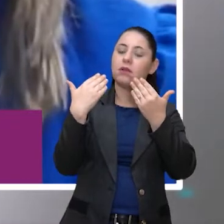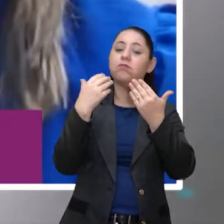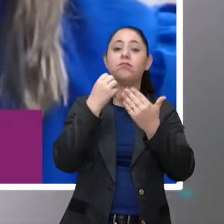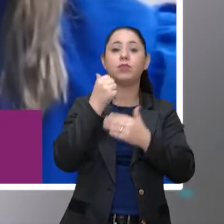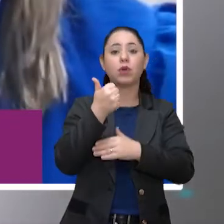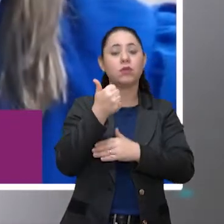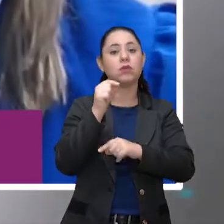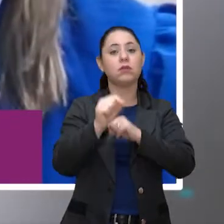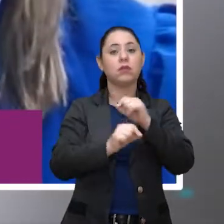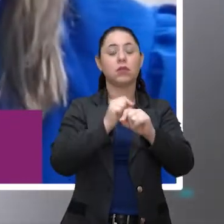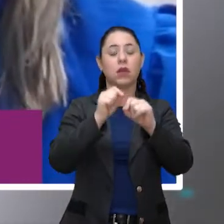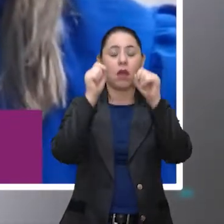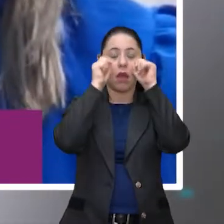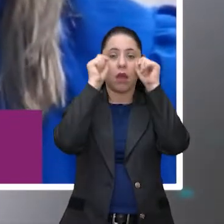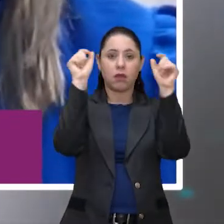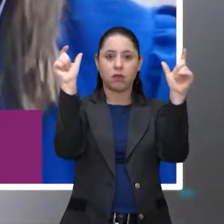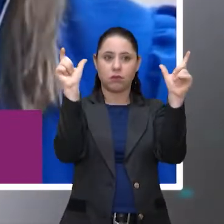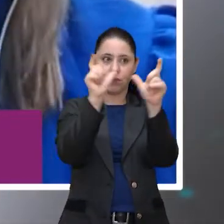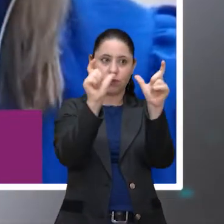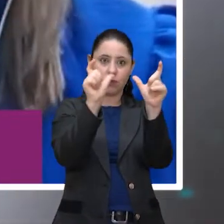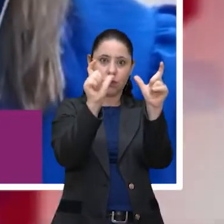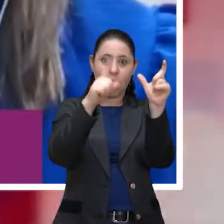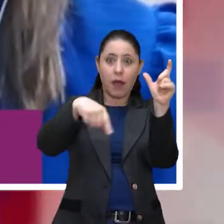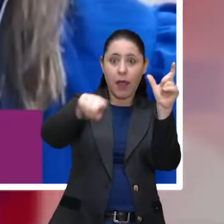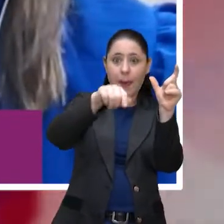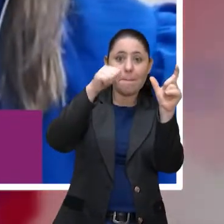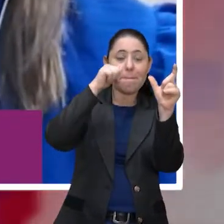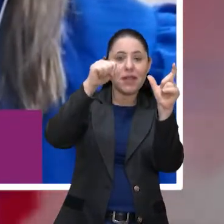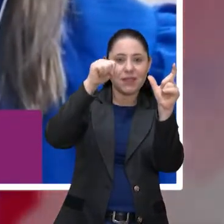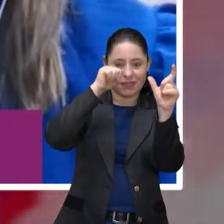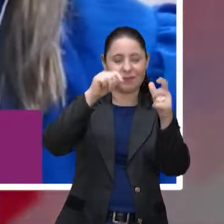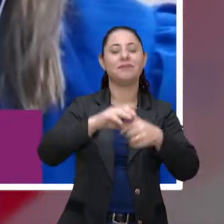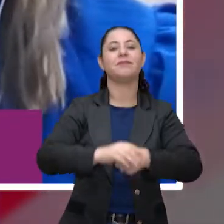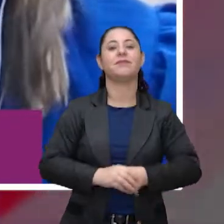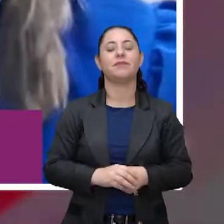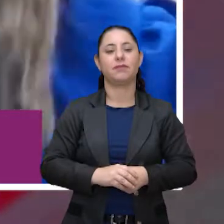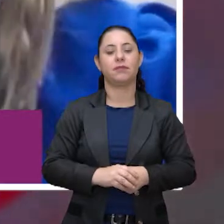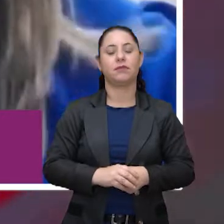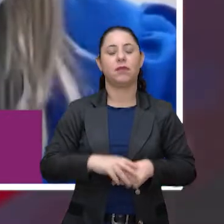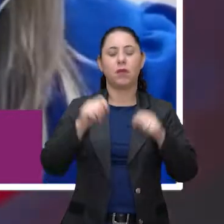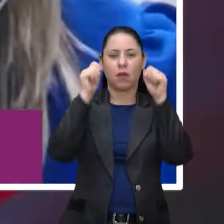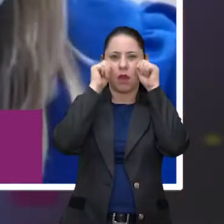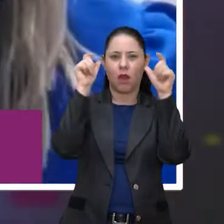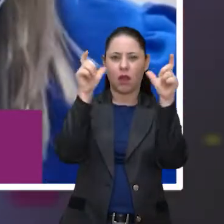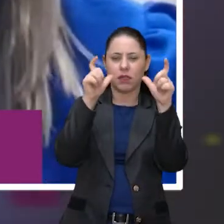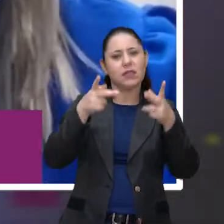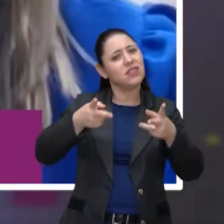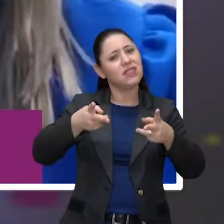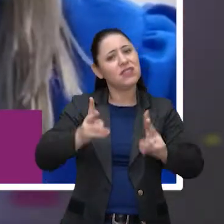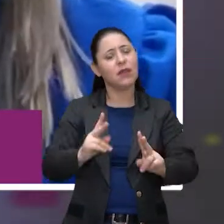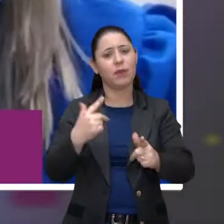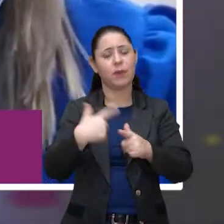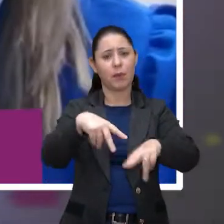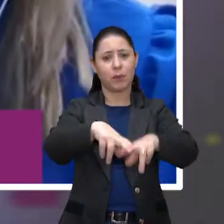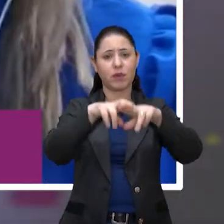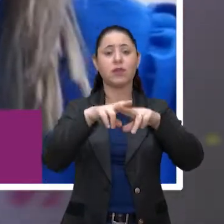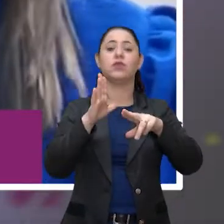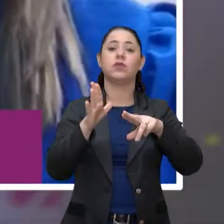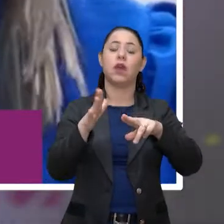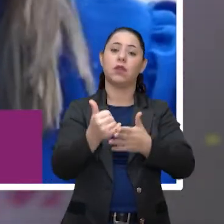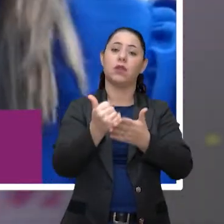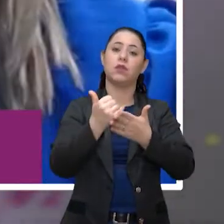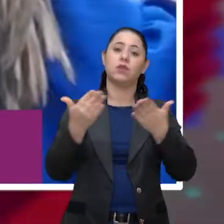né, para a gente alertar as nossas meninas. E é um alerta de sempre, né, doutora? Por isso que eu